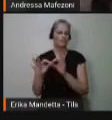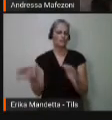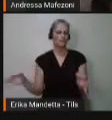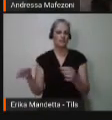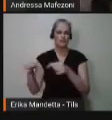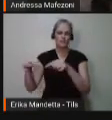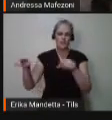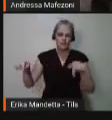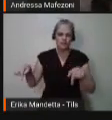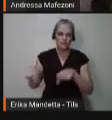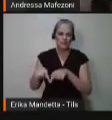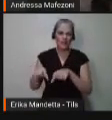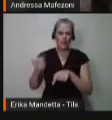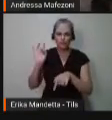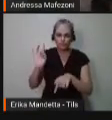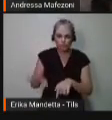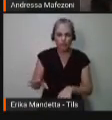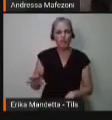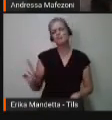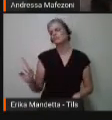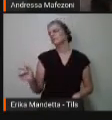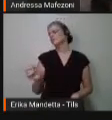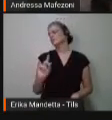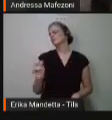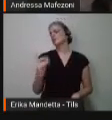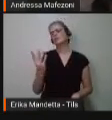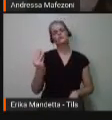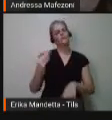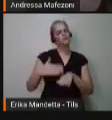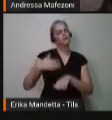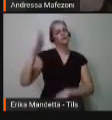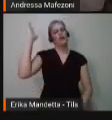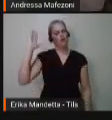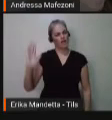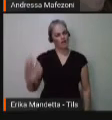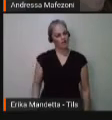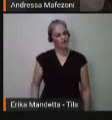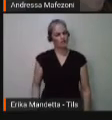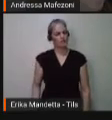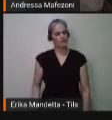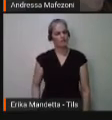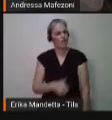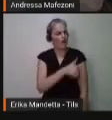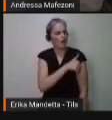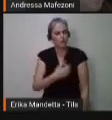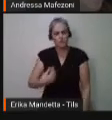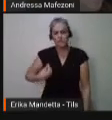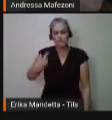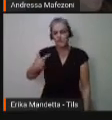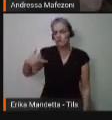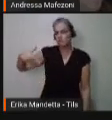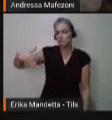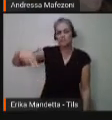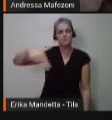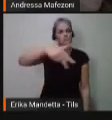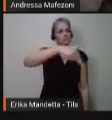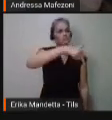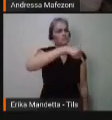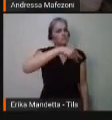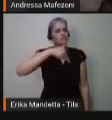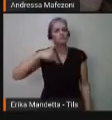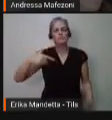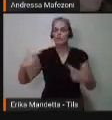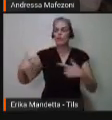O aluno ele perpassa em todos os espaços da escola. E se ele perpassa e convive em todos os